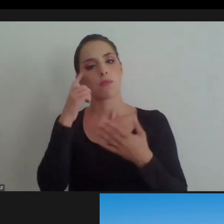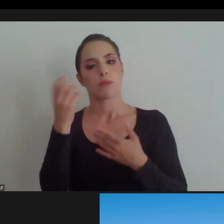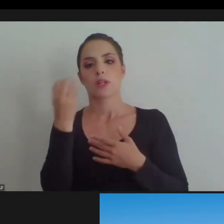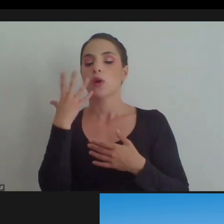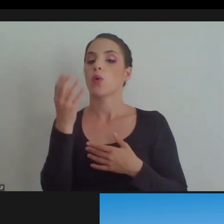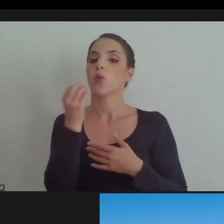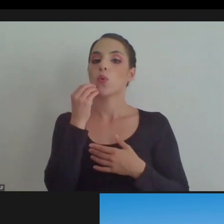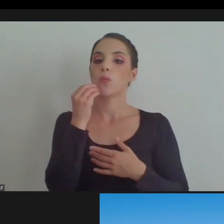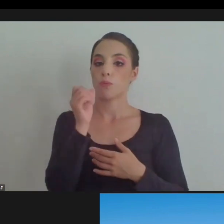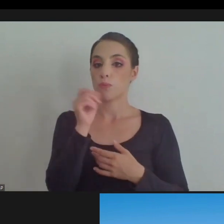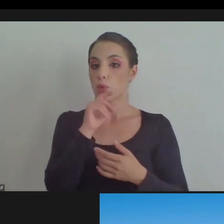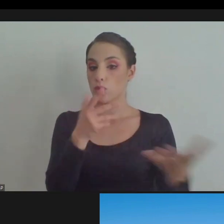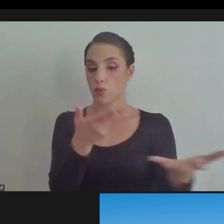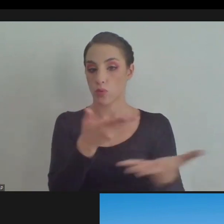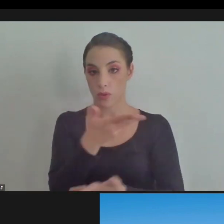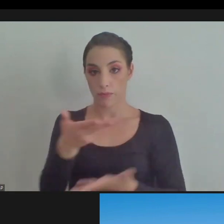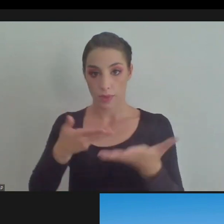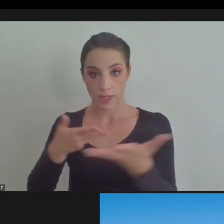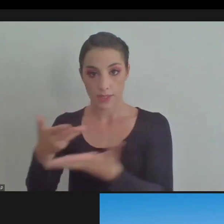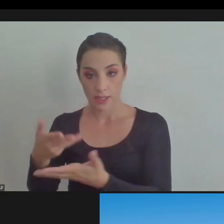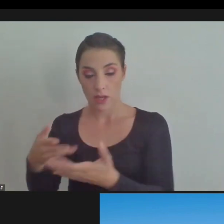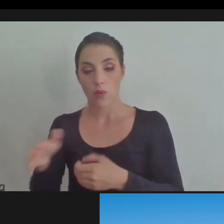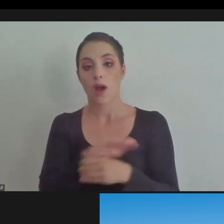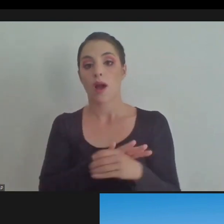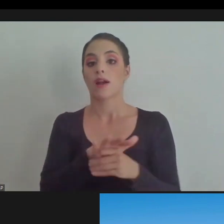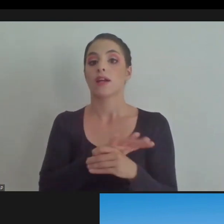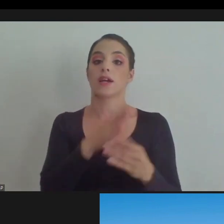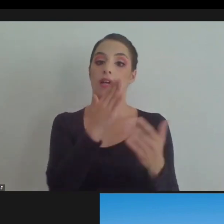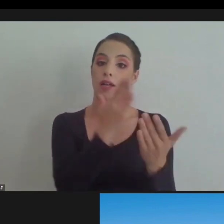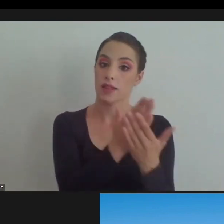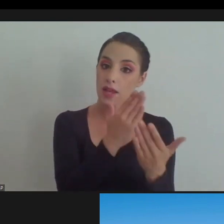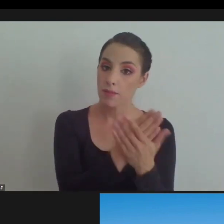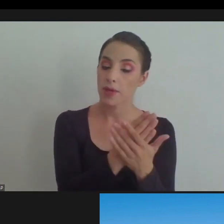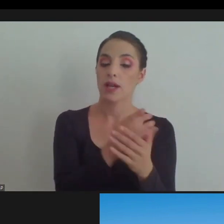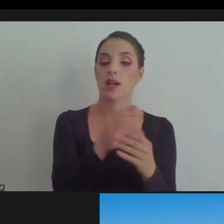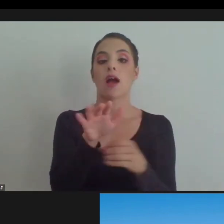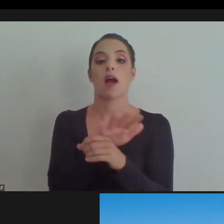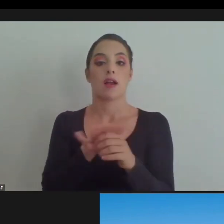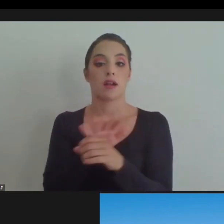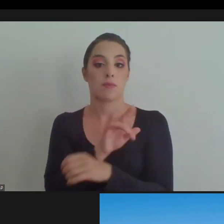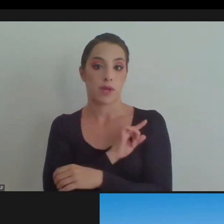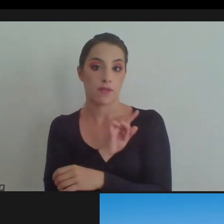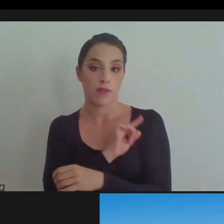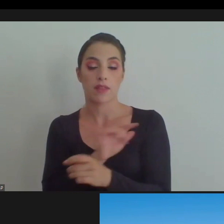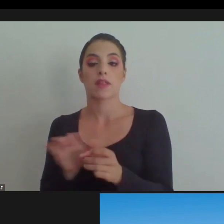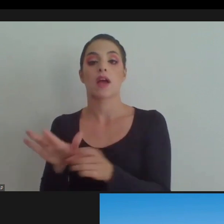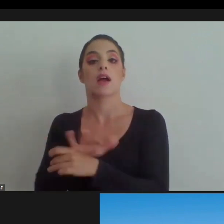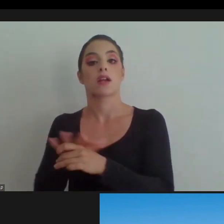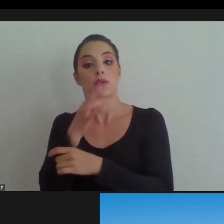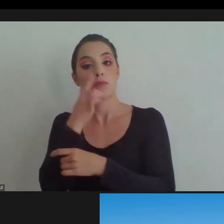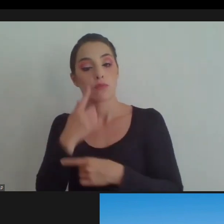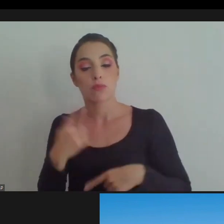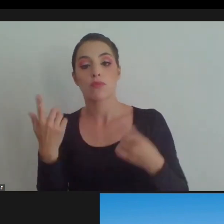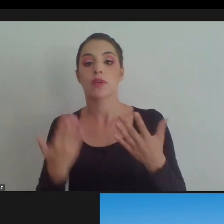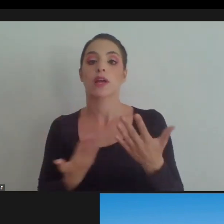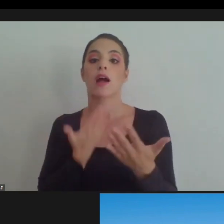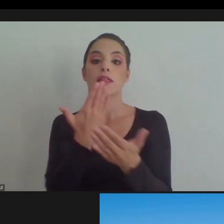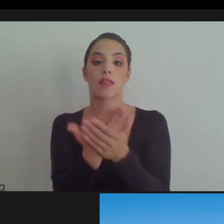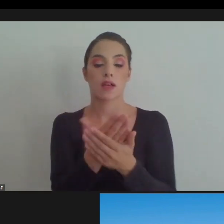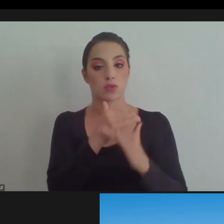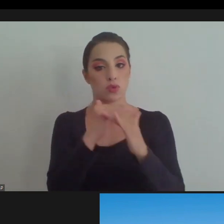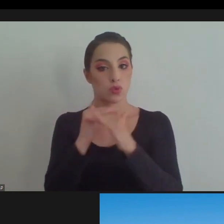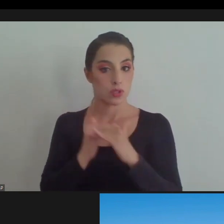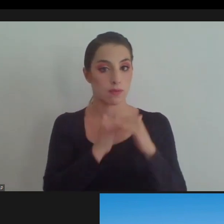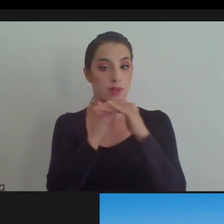a colaboração entre os setores académico, privado e público impulsionar a inovação para a sustentabilidade